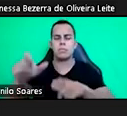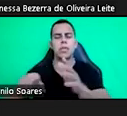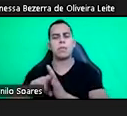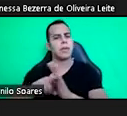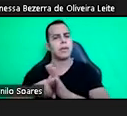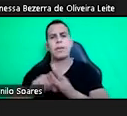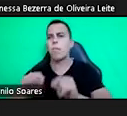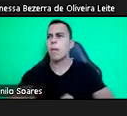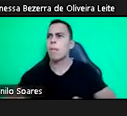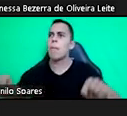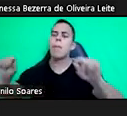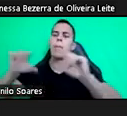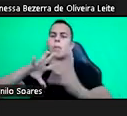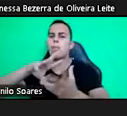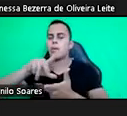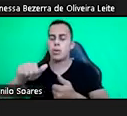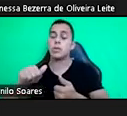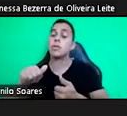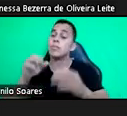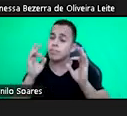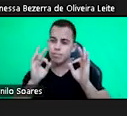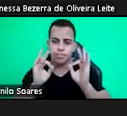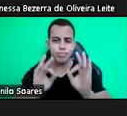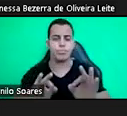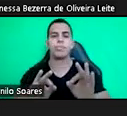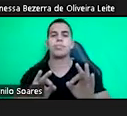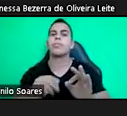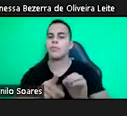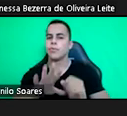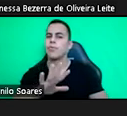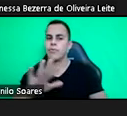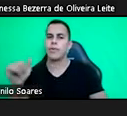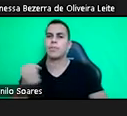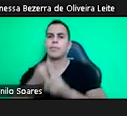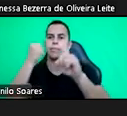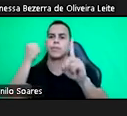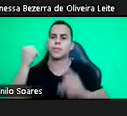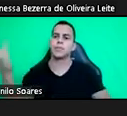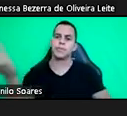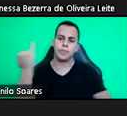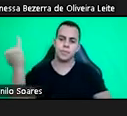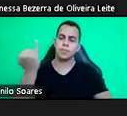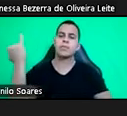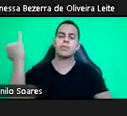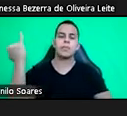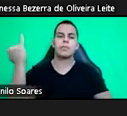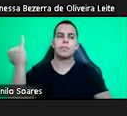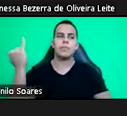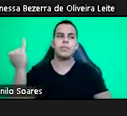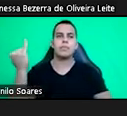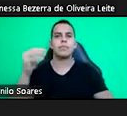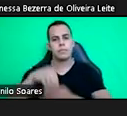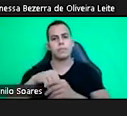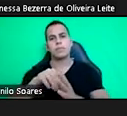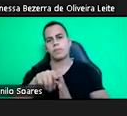diferentes partes do mundo. E certamente isso vai ter um impacto muito importante dentro da